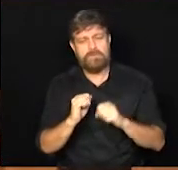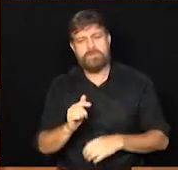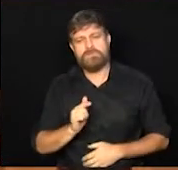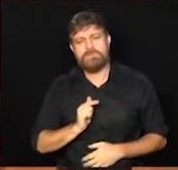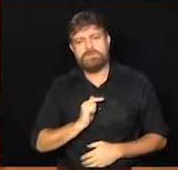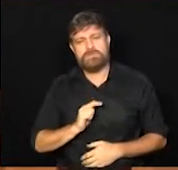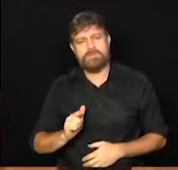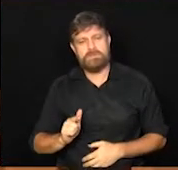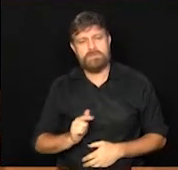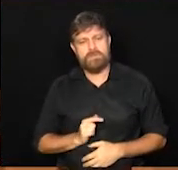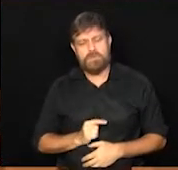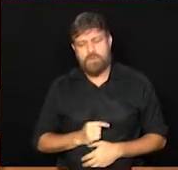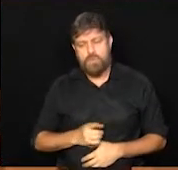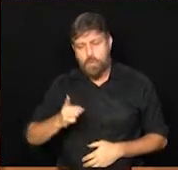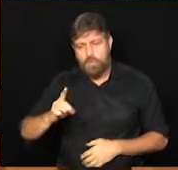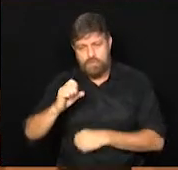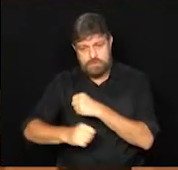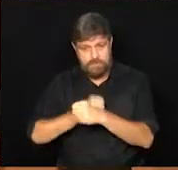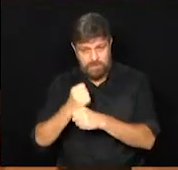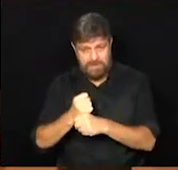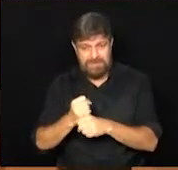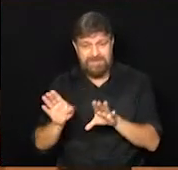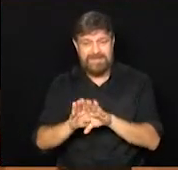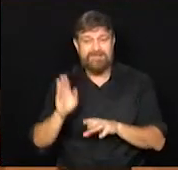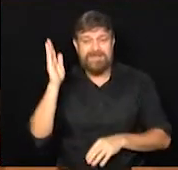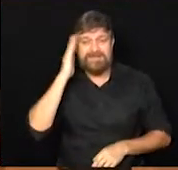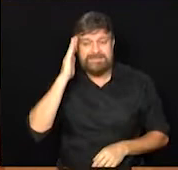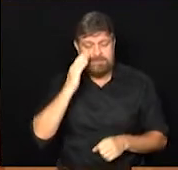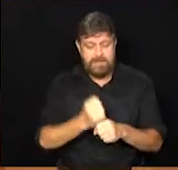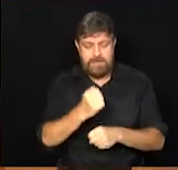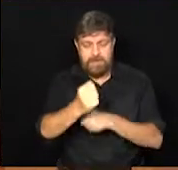o último ano e a previsão para esse ano,